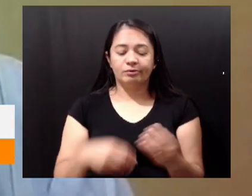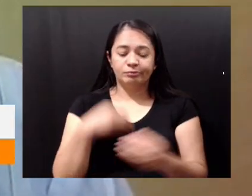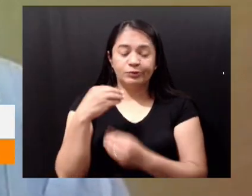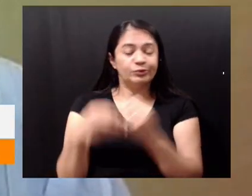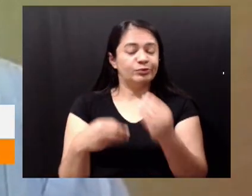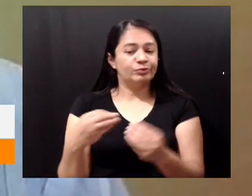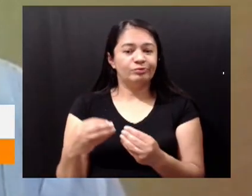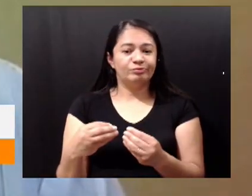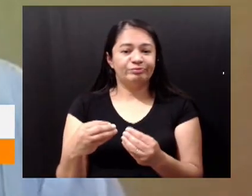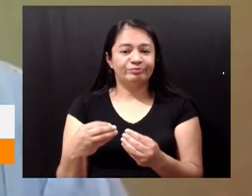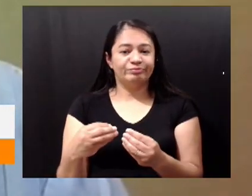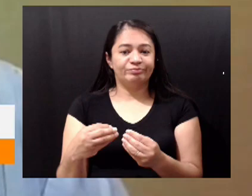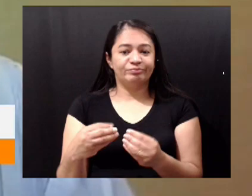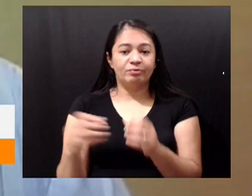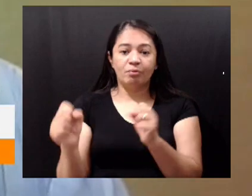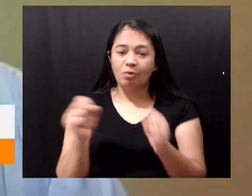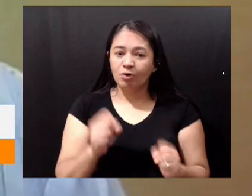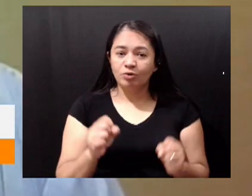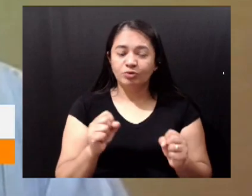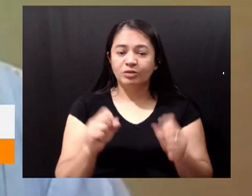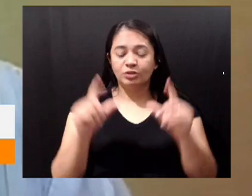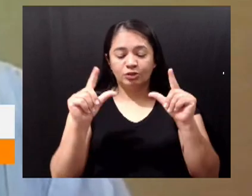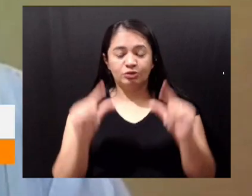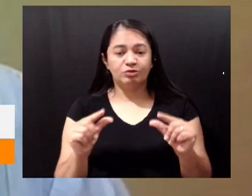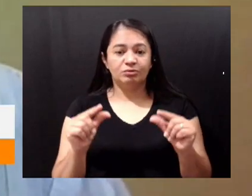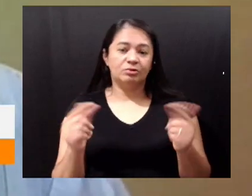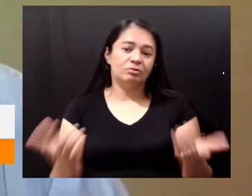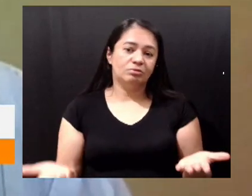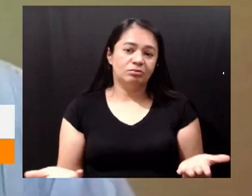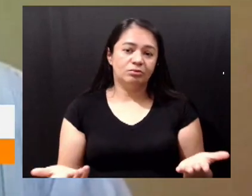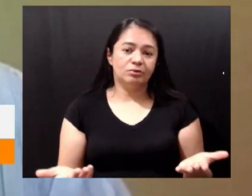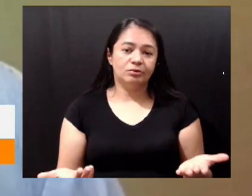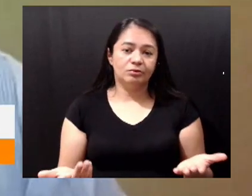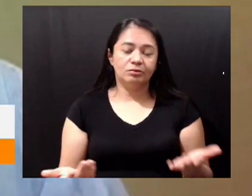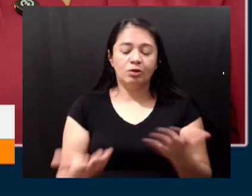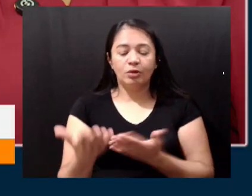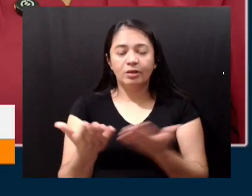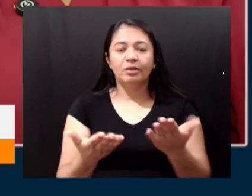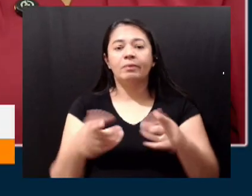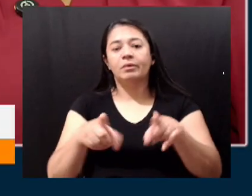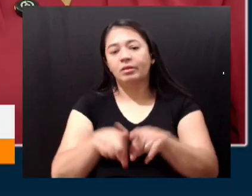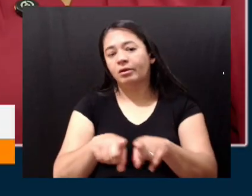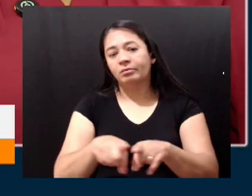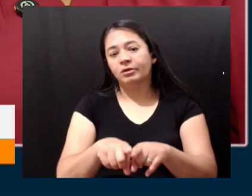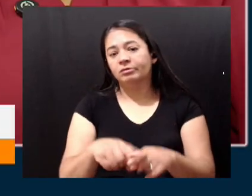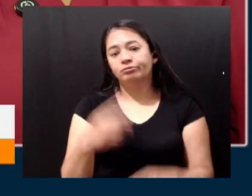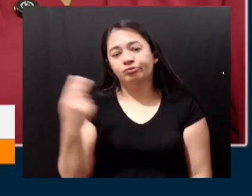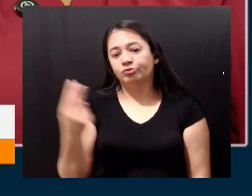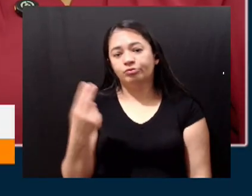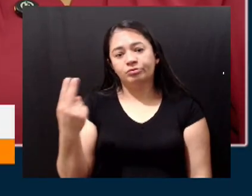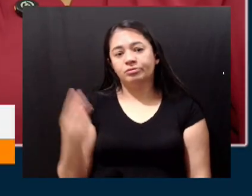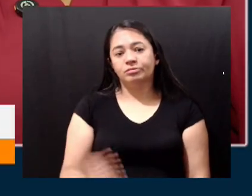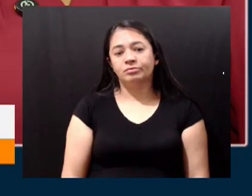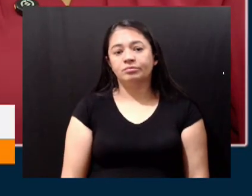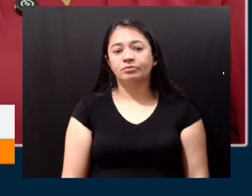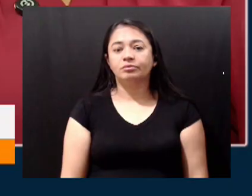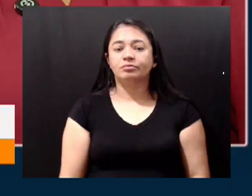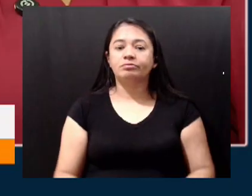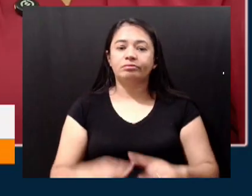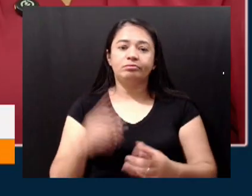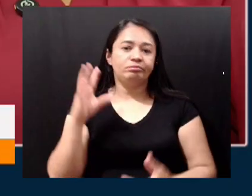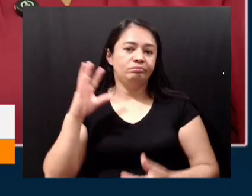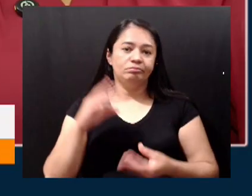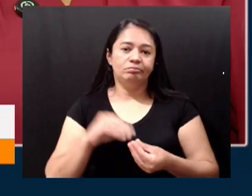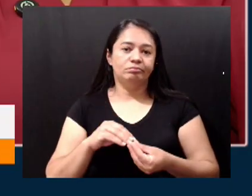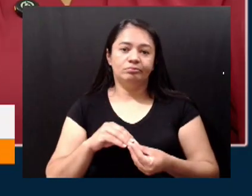e pode reduzir o efeito dele e o tratamento da infecção não vai ser bem sucedido. Mas, enfim, há